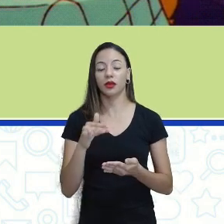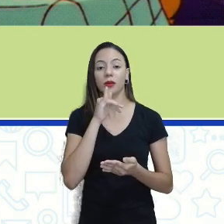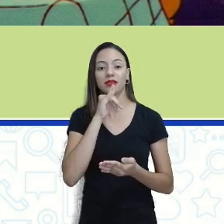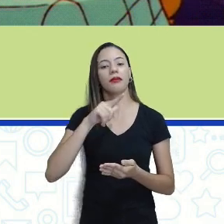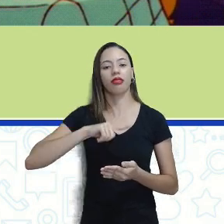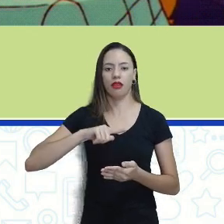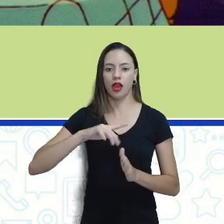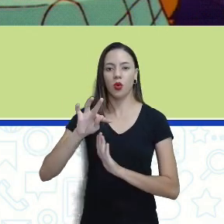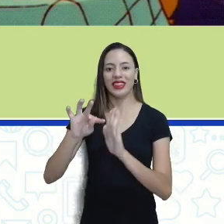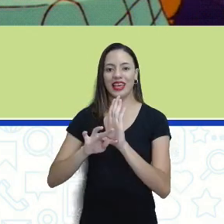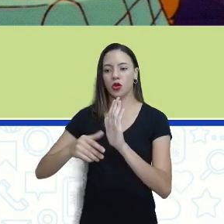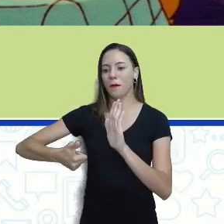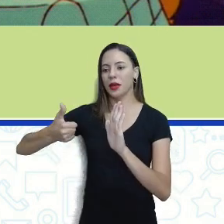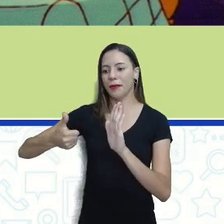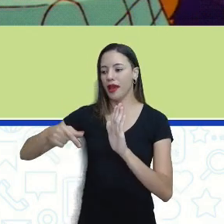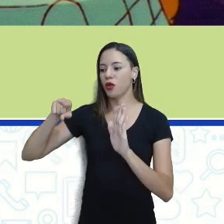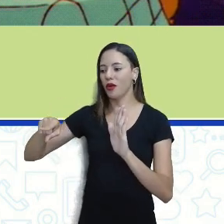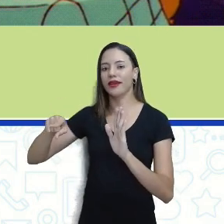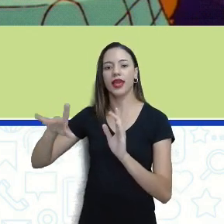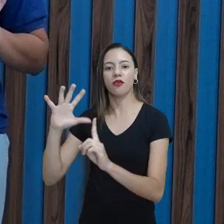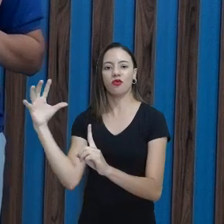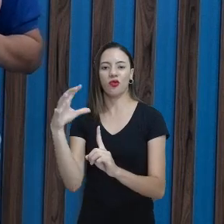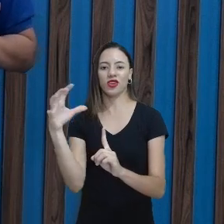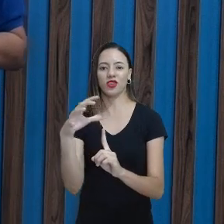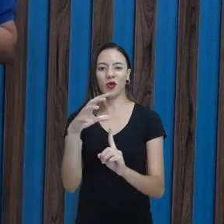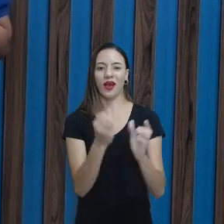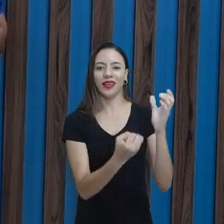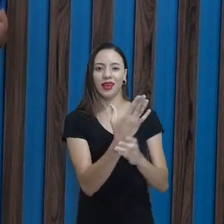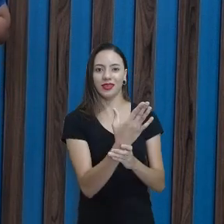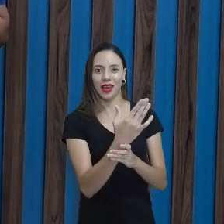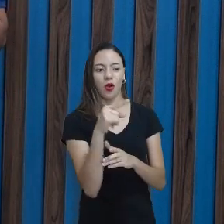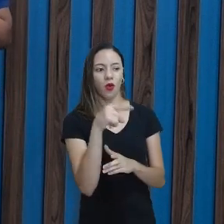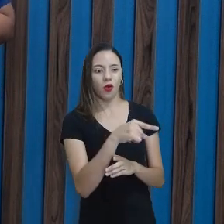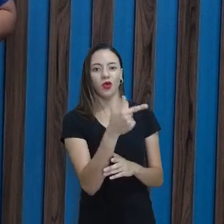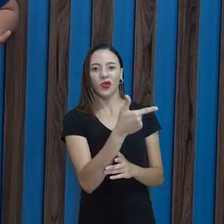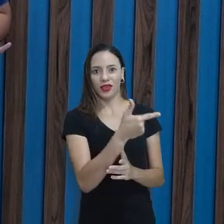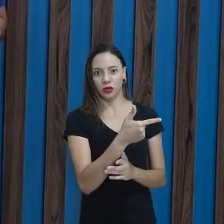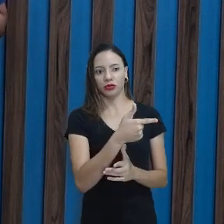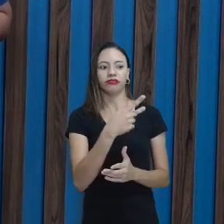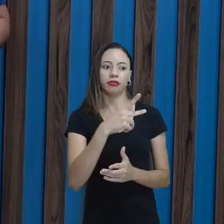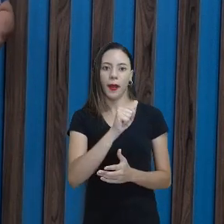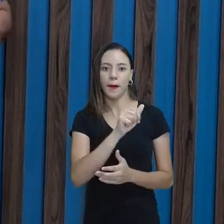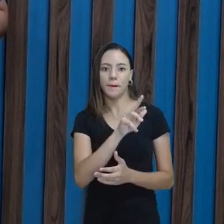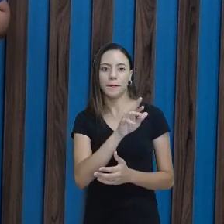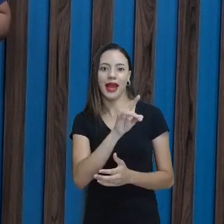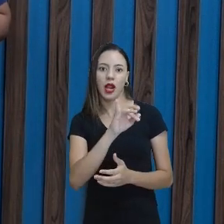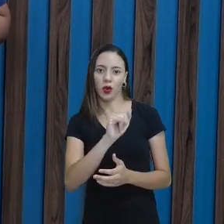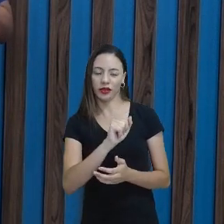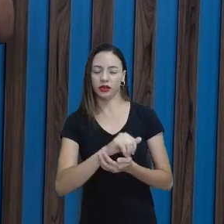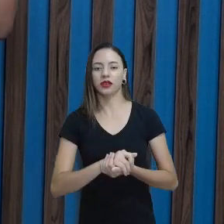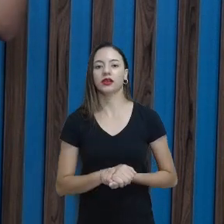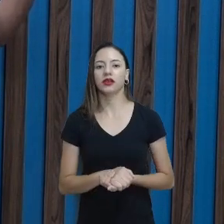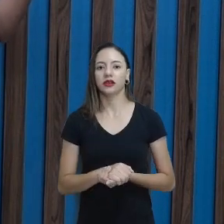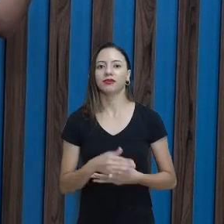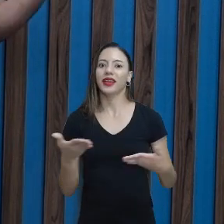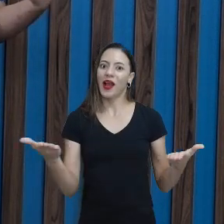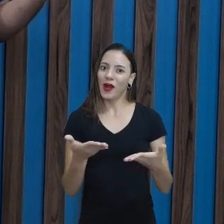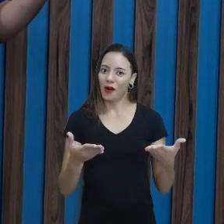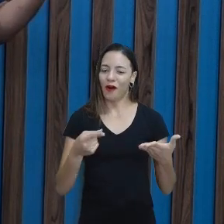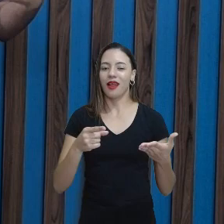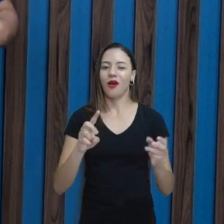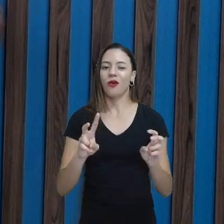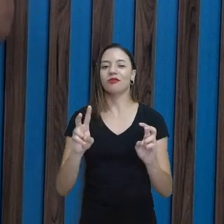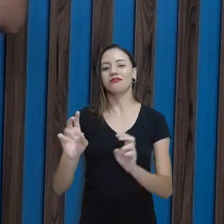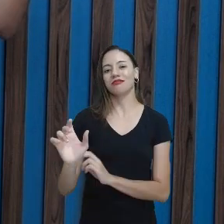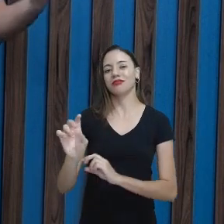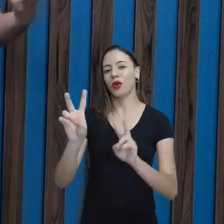texto-fonte, a paródia critica, não é isso? Isso. E a gente chegou finalmente, né, no tema central da nossa